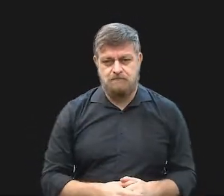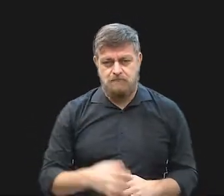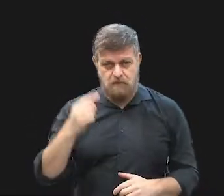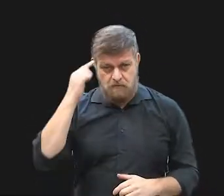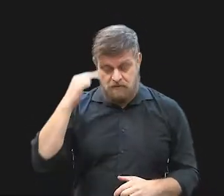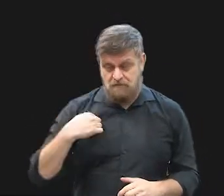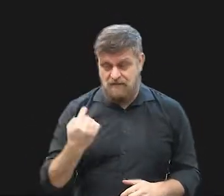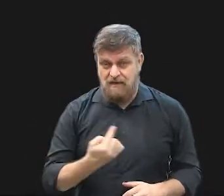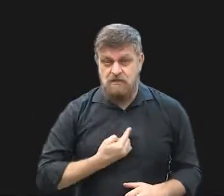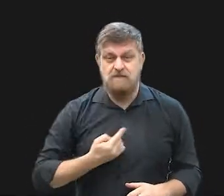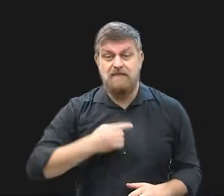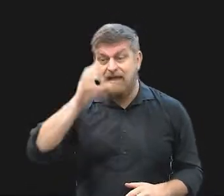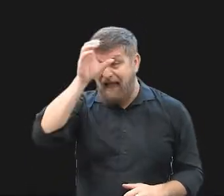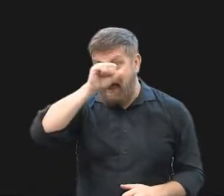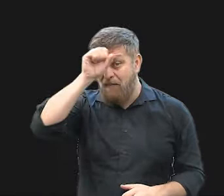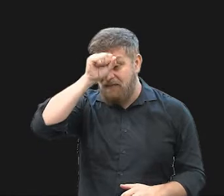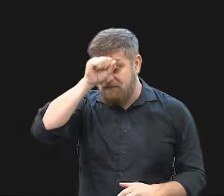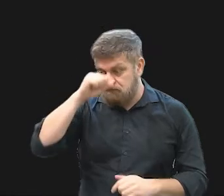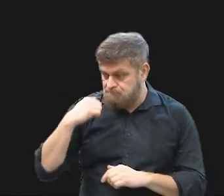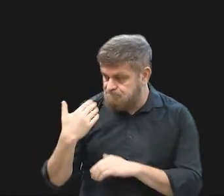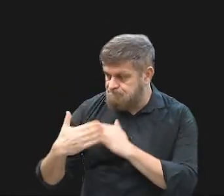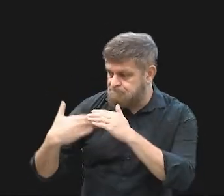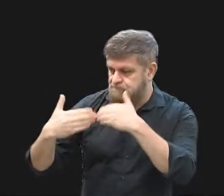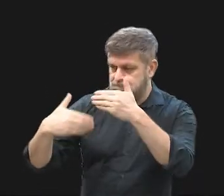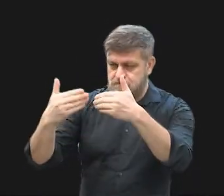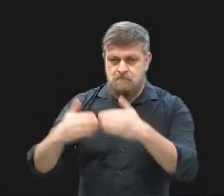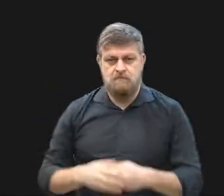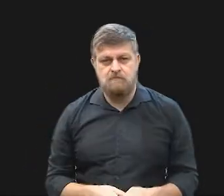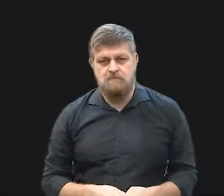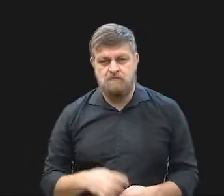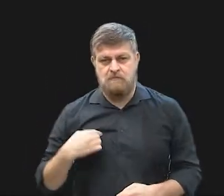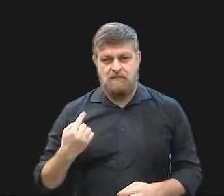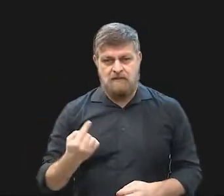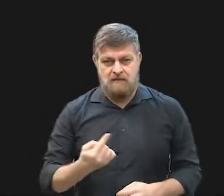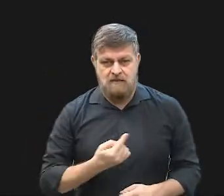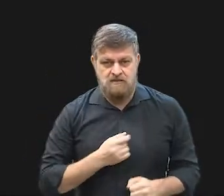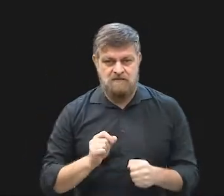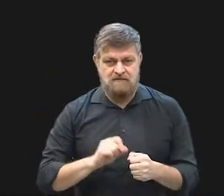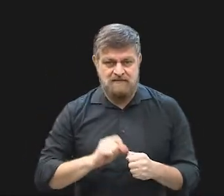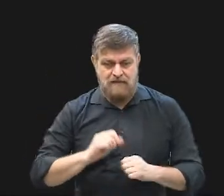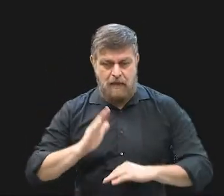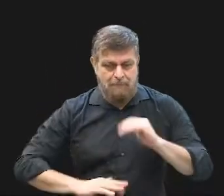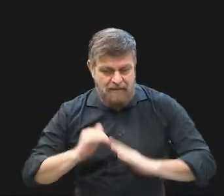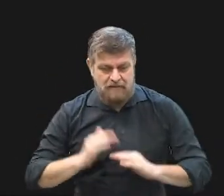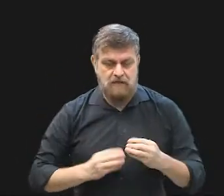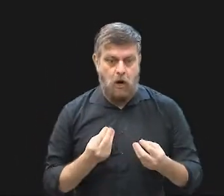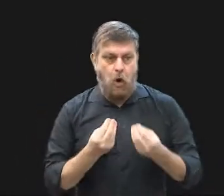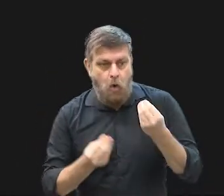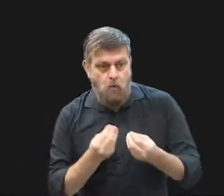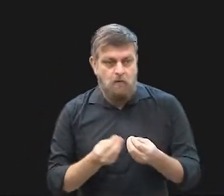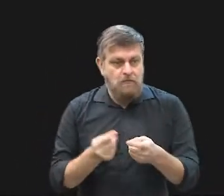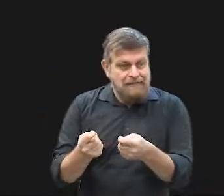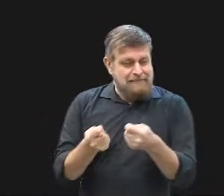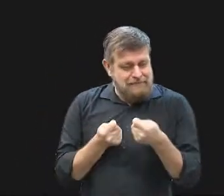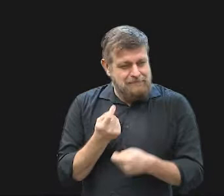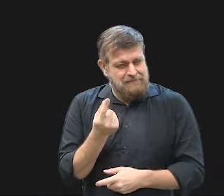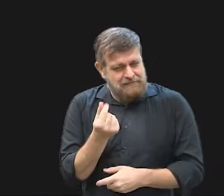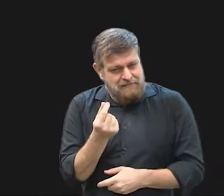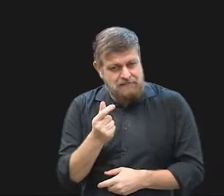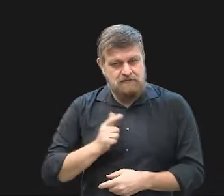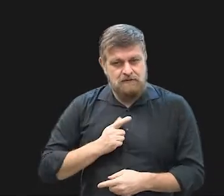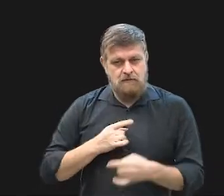tem tido um aprendizado muito grande para agilidade de tempo, diminuir os gastos. Então, assim, tem sido as